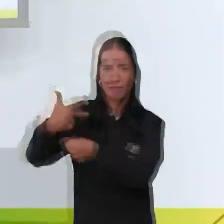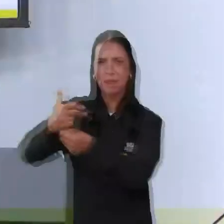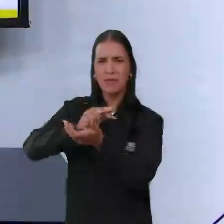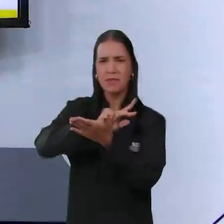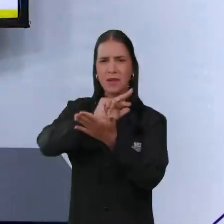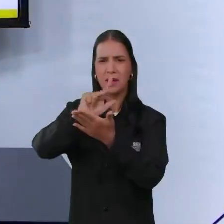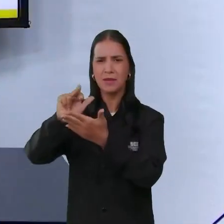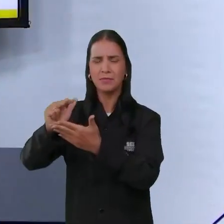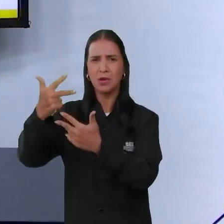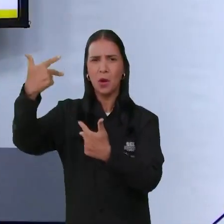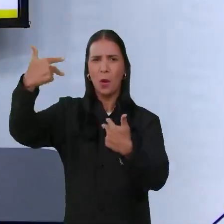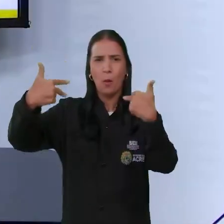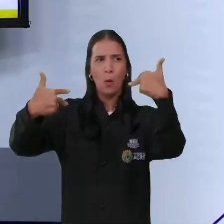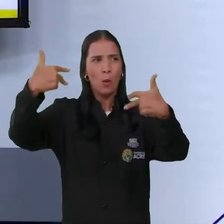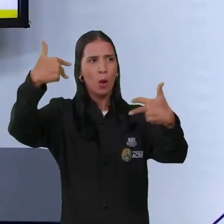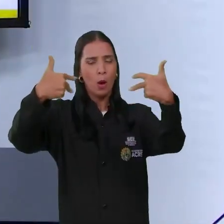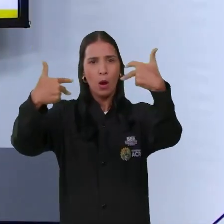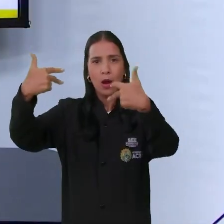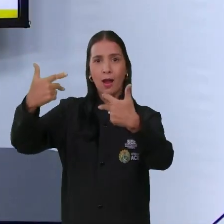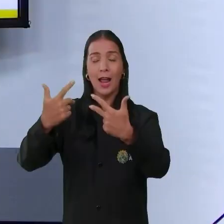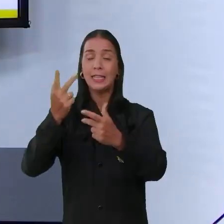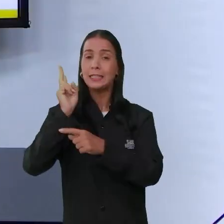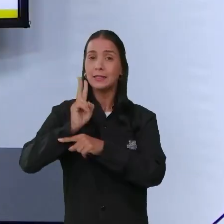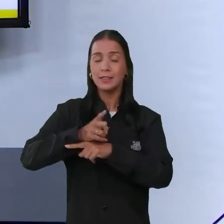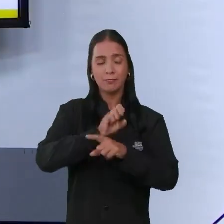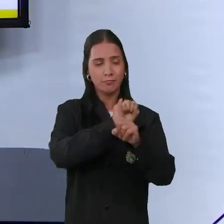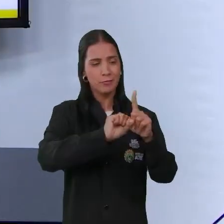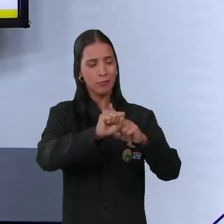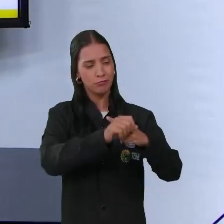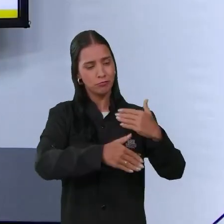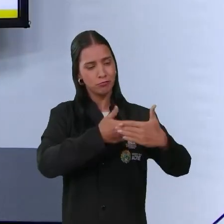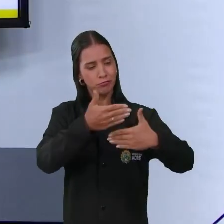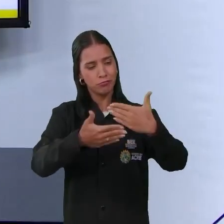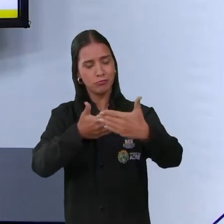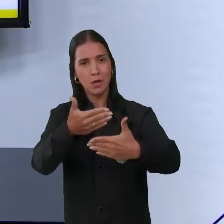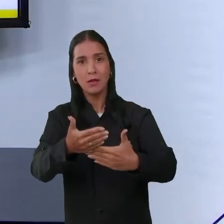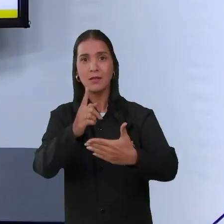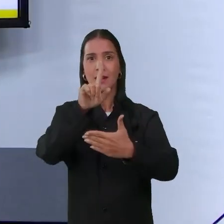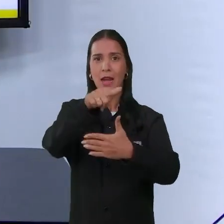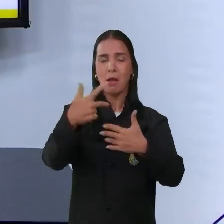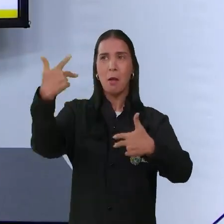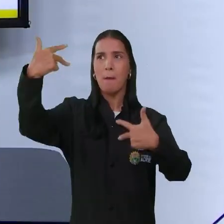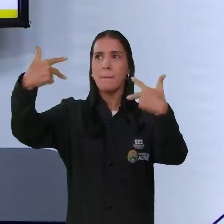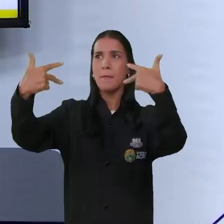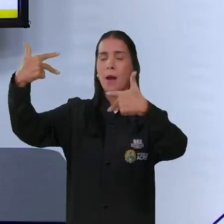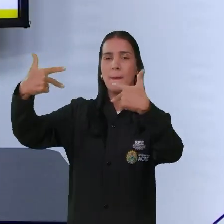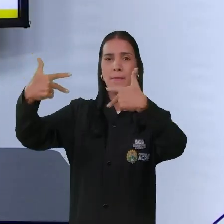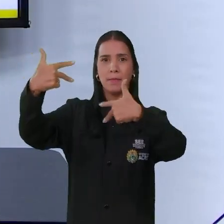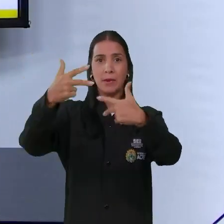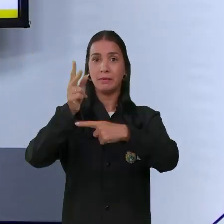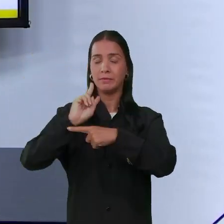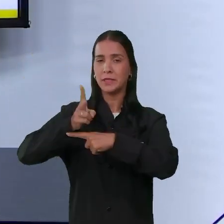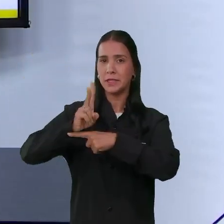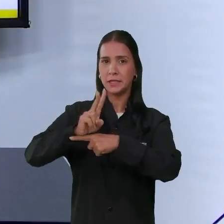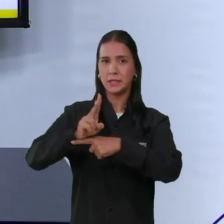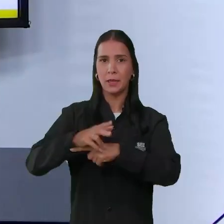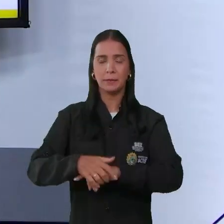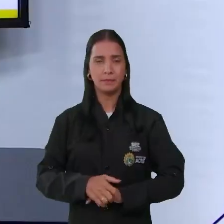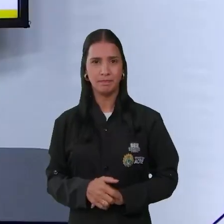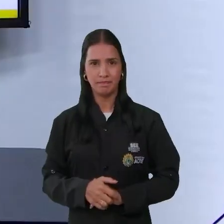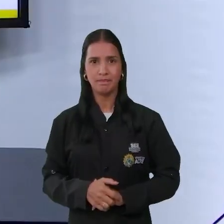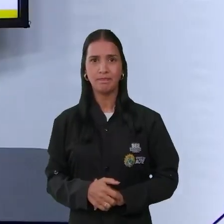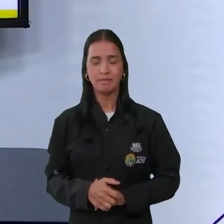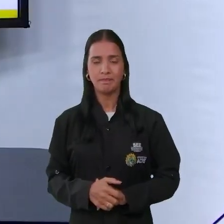sociedade, ela vem cada vez mais aprimorando o modo de vigilância. Bom, então,